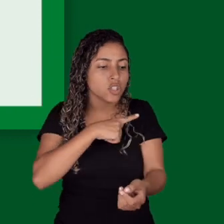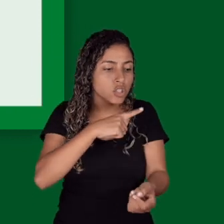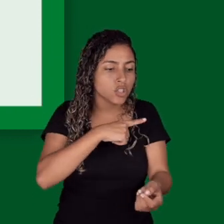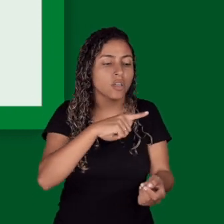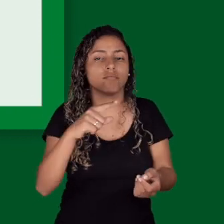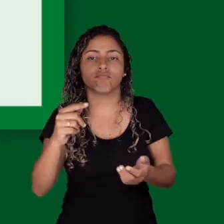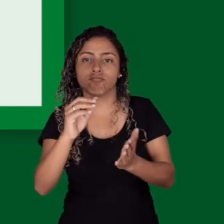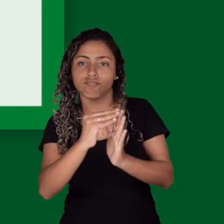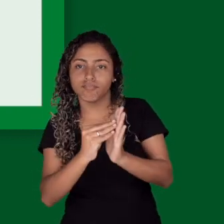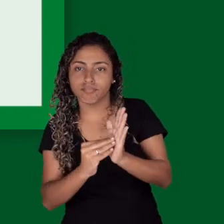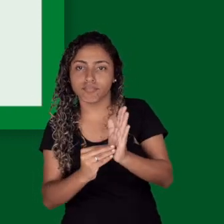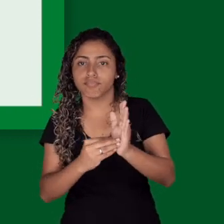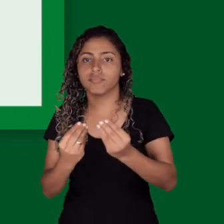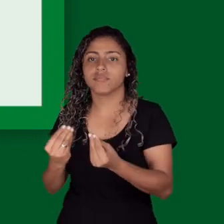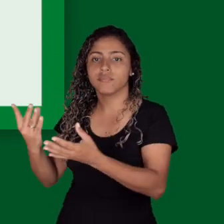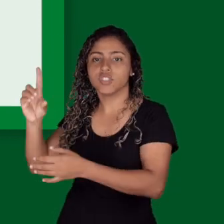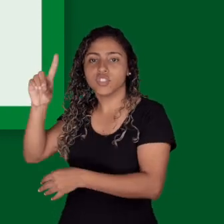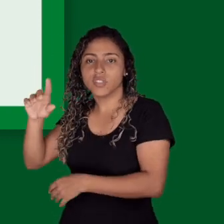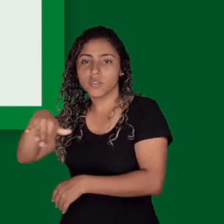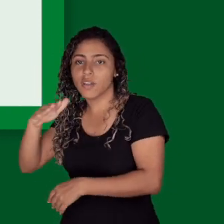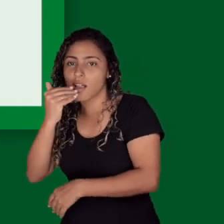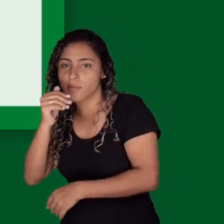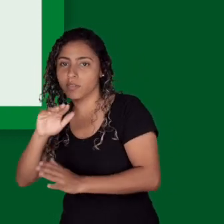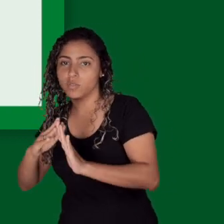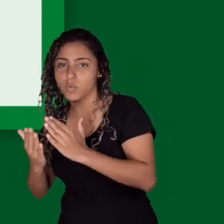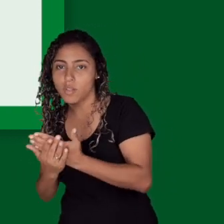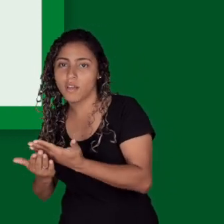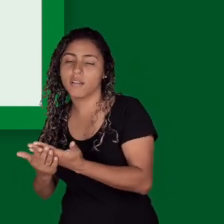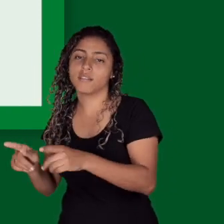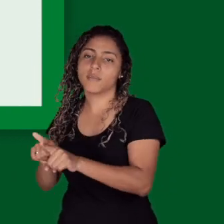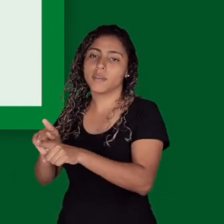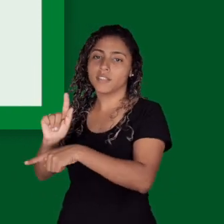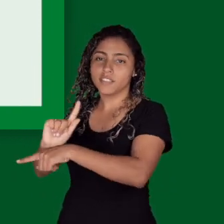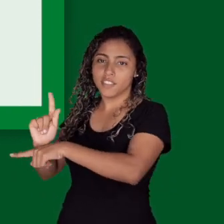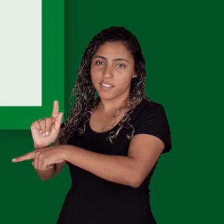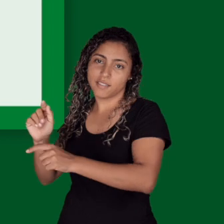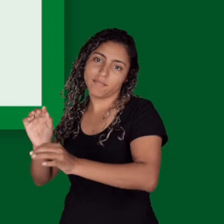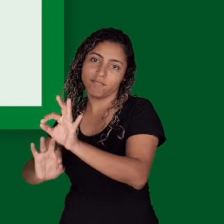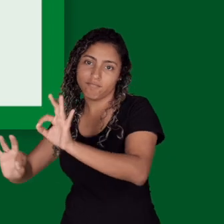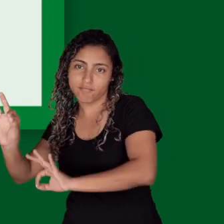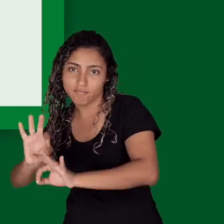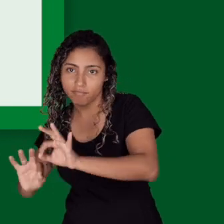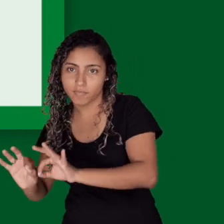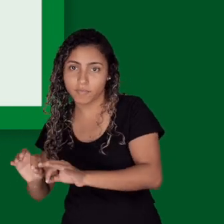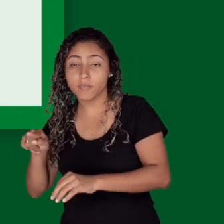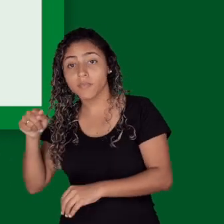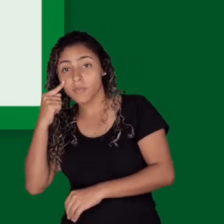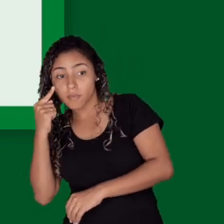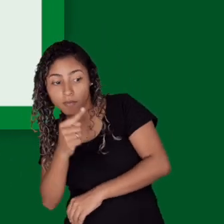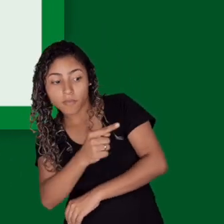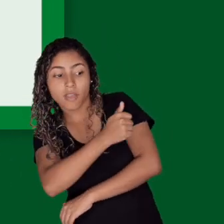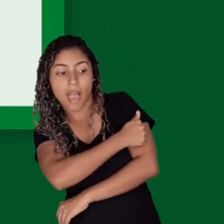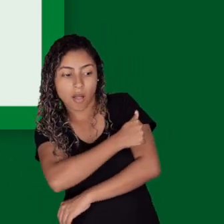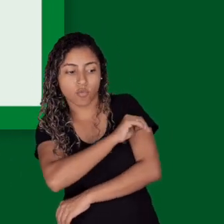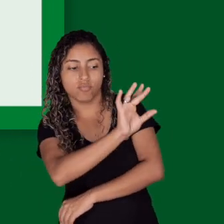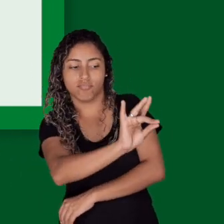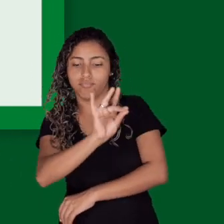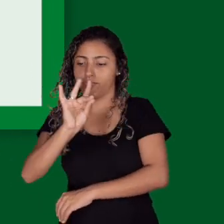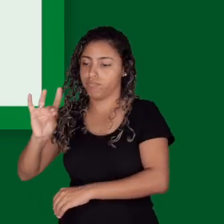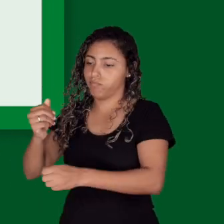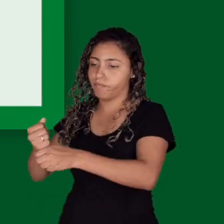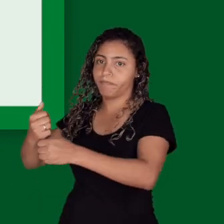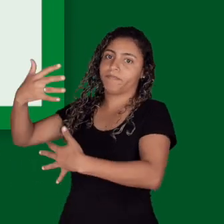de alimentação escolar, para a gerência de planejamento, para que a gente a gente coloque esse aluno dentro do nosso levantamento de